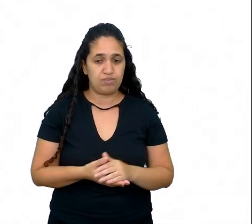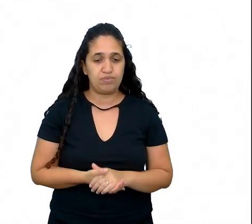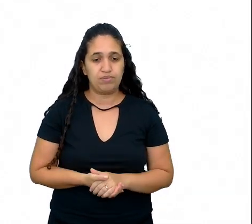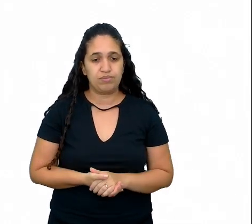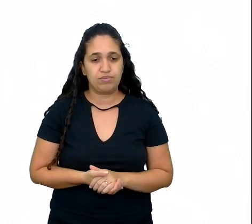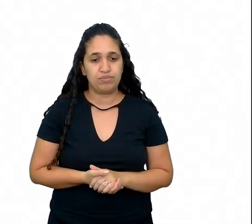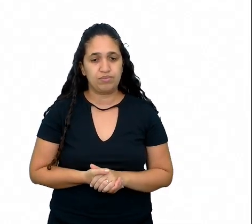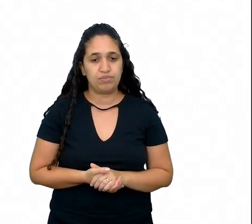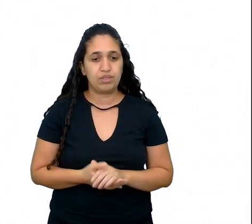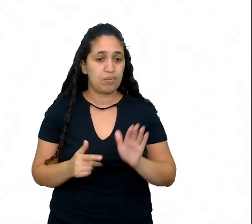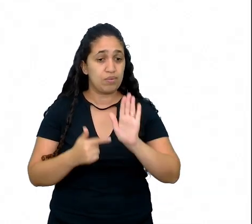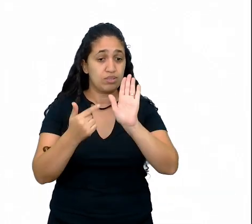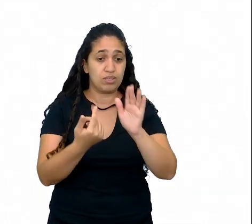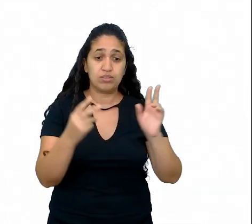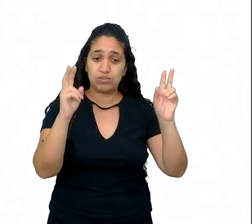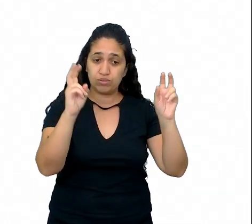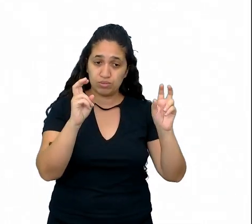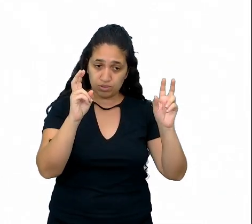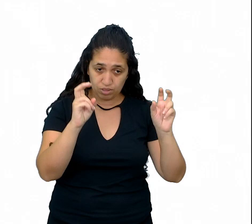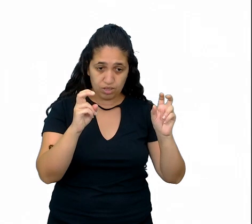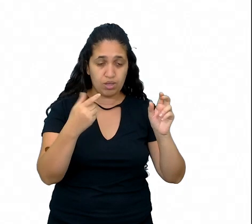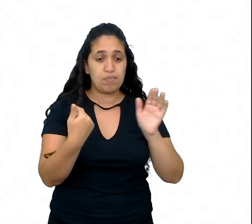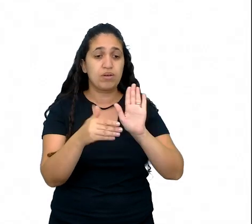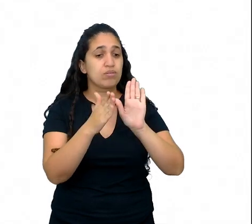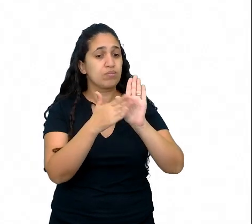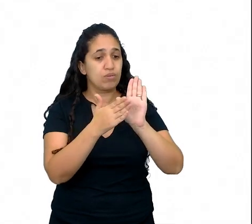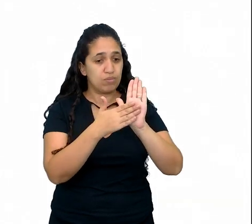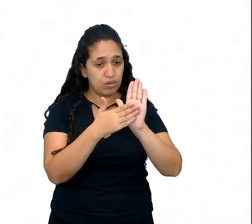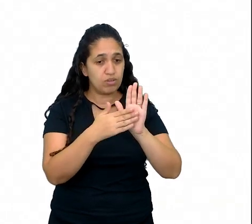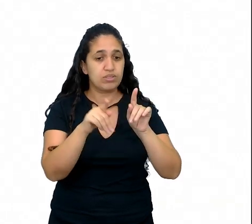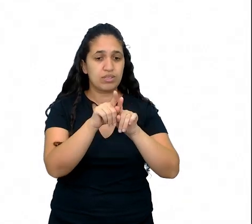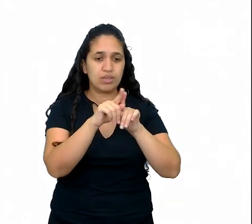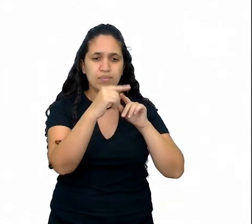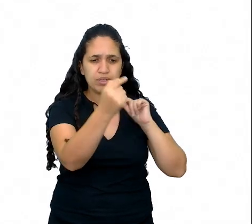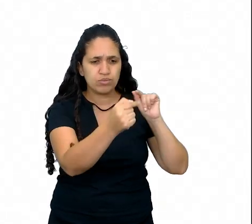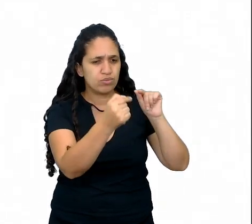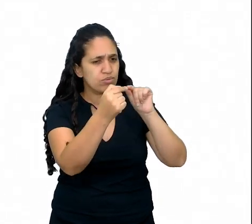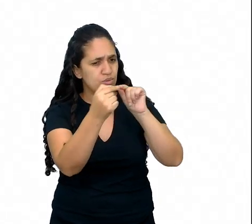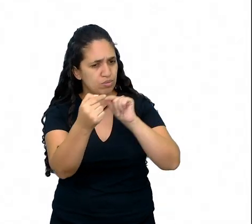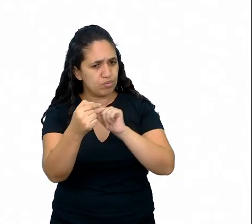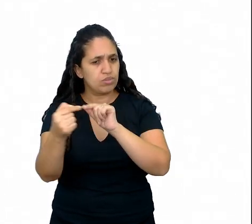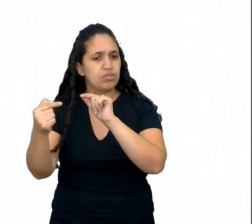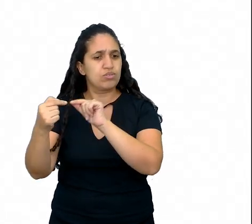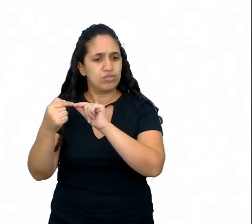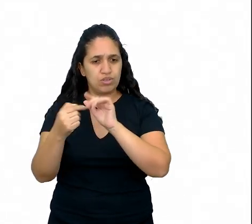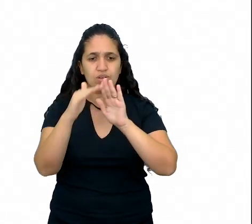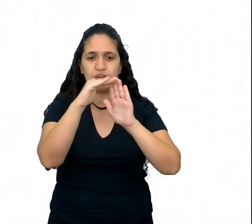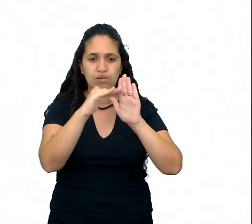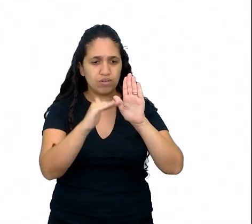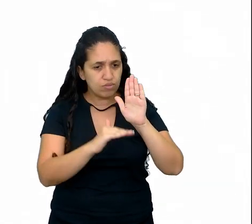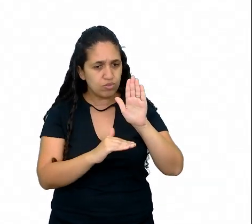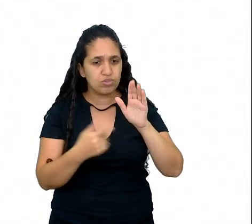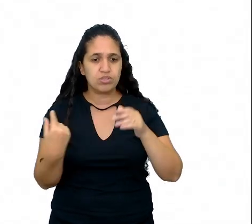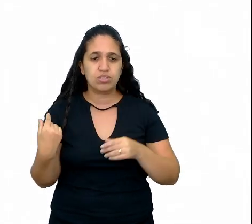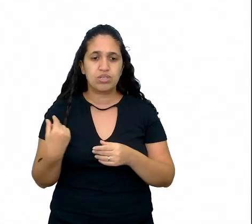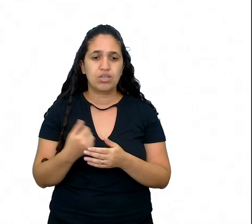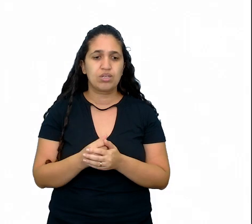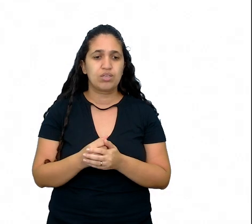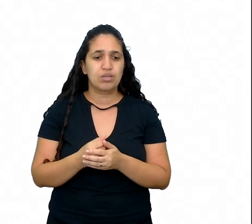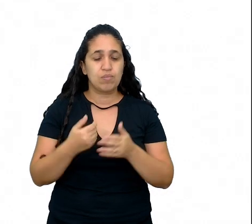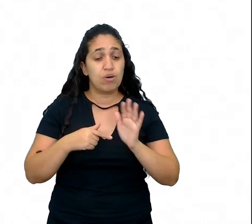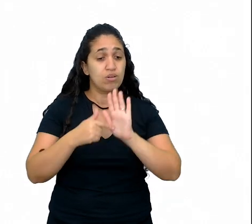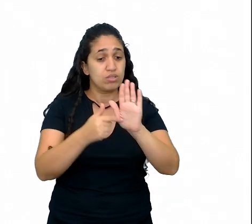Então, apresentar o tema da aula, apresentar a proposta e os objetivos da aula, indicar o material a ser